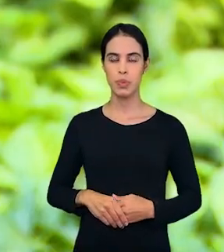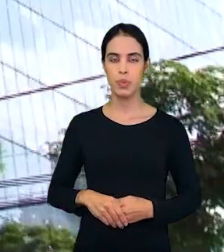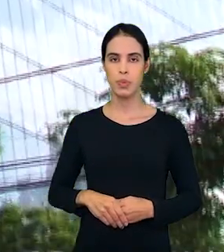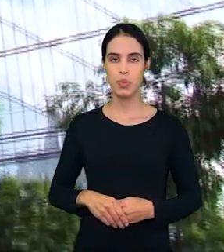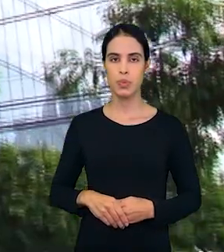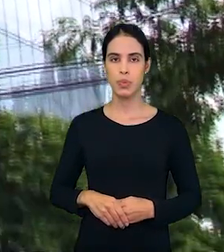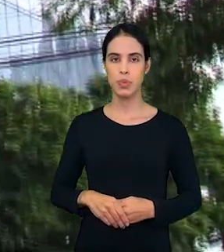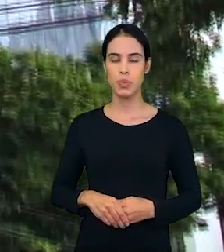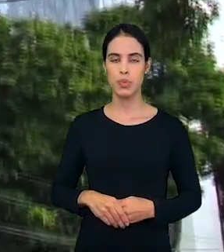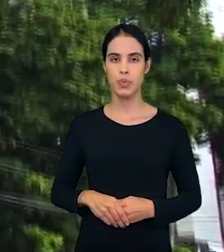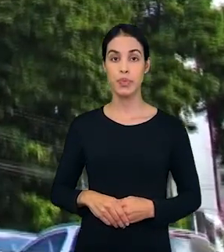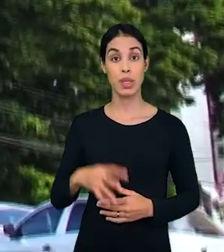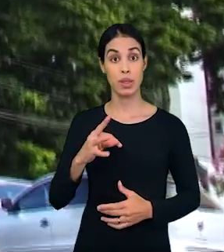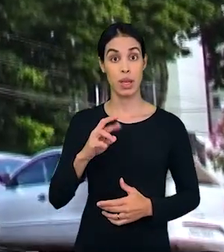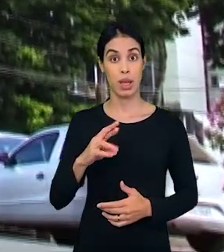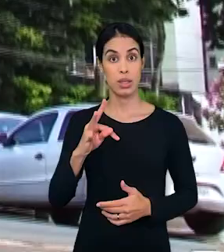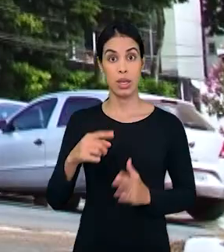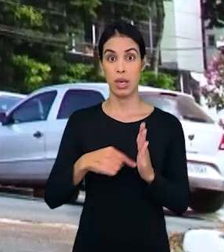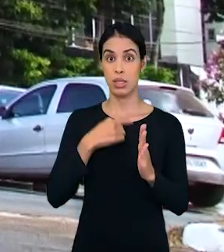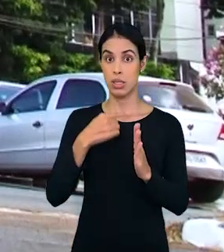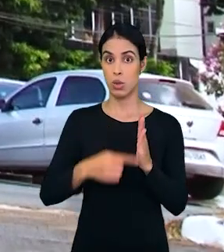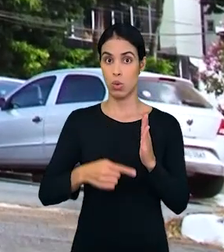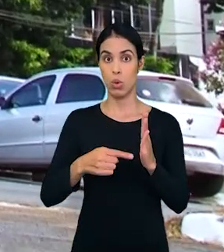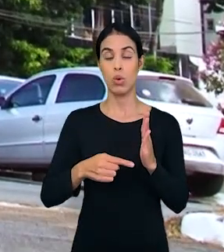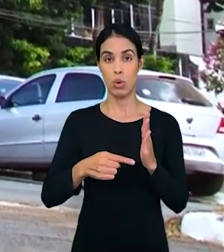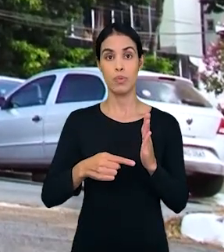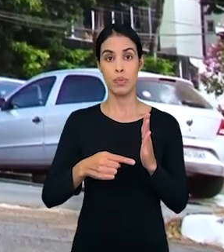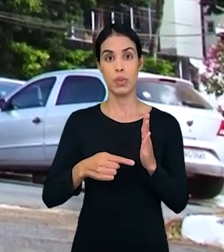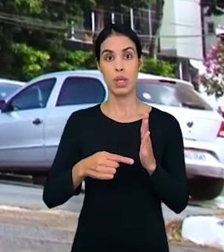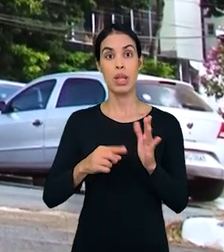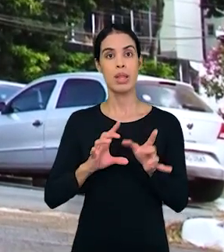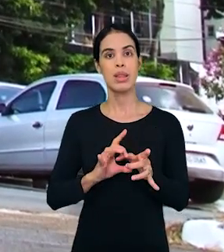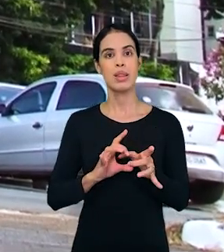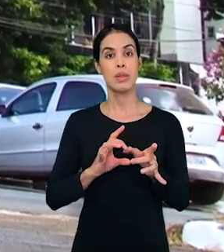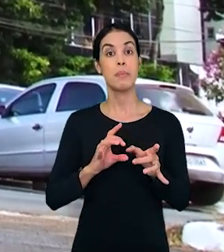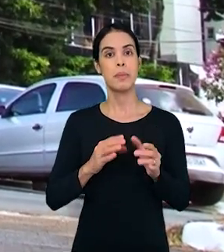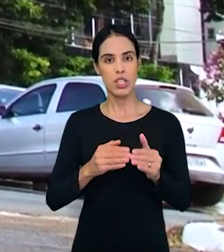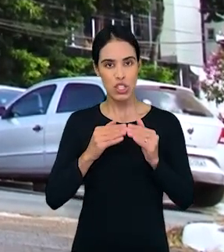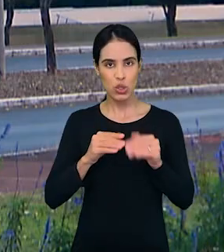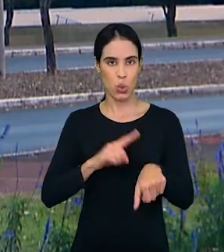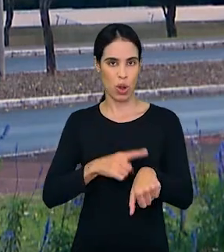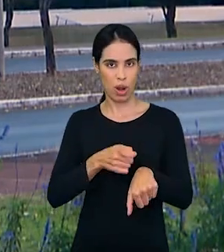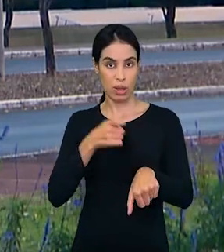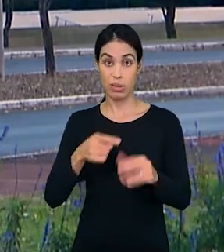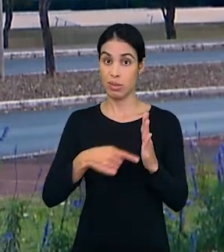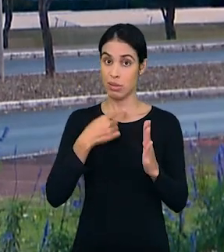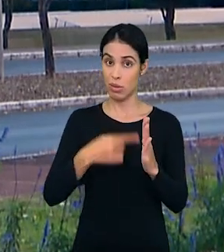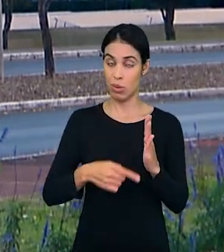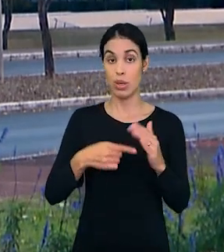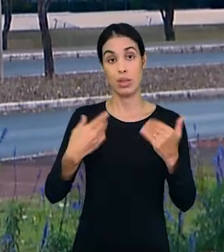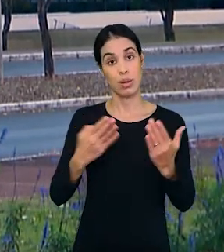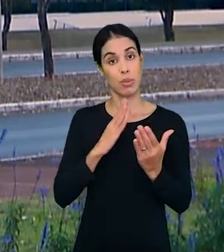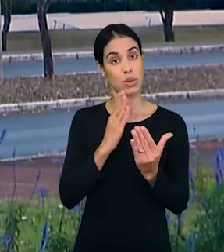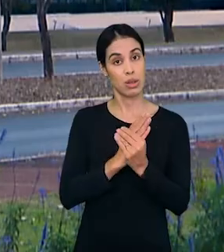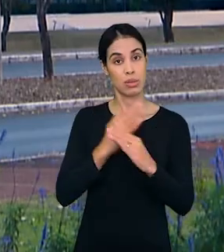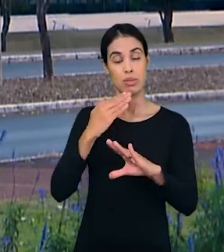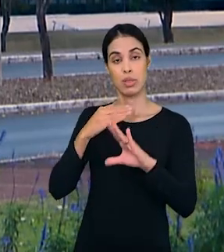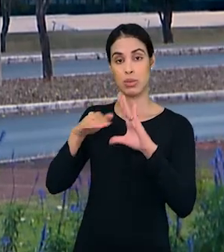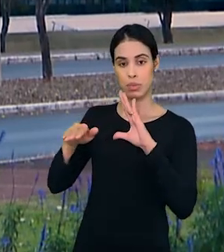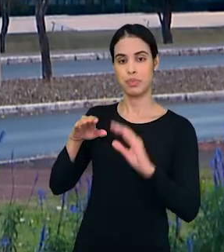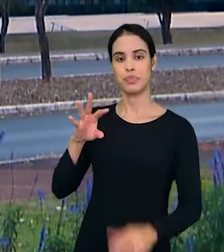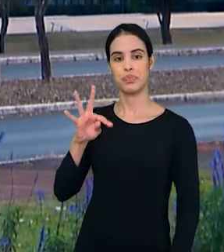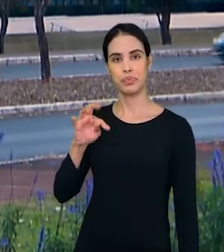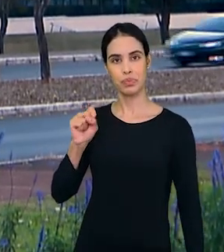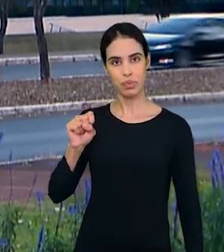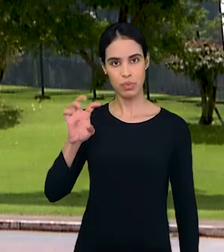ordem. O TRT, então, anulou a decisão de conceder horas extras à trabalhadora. O caso chegou ao Tribunal